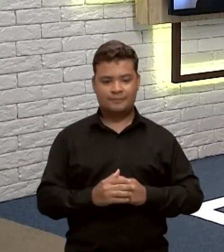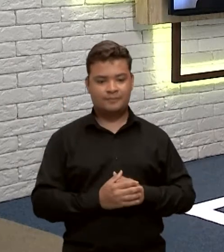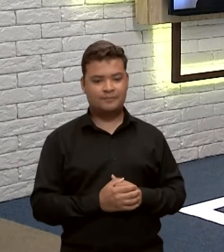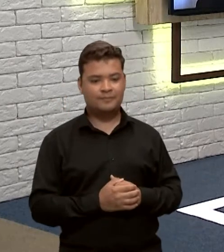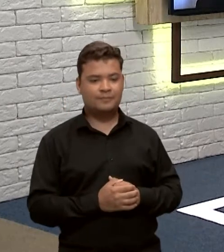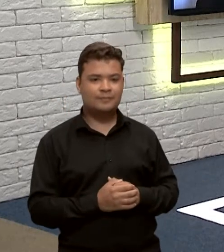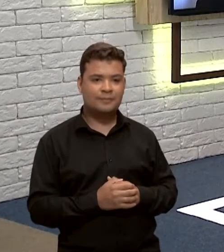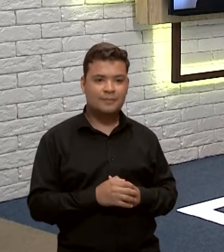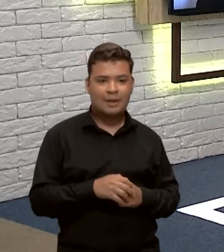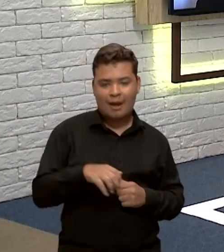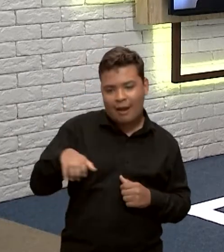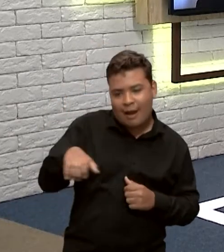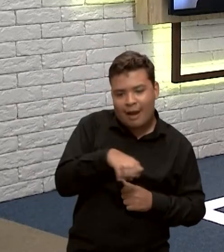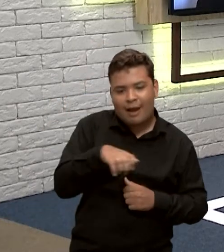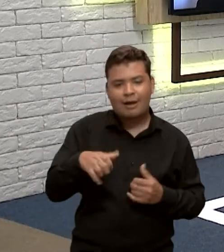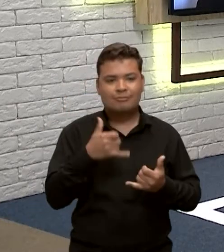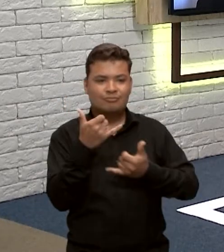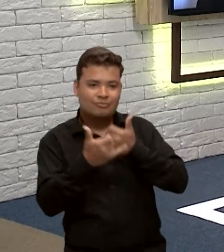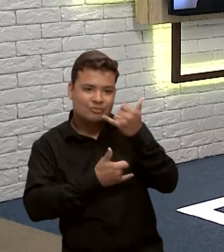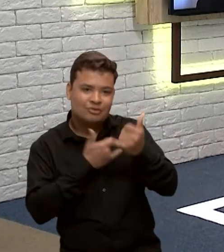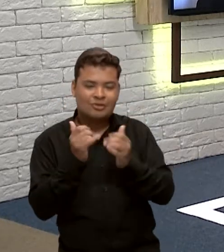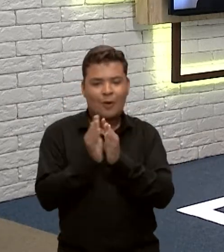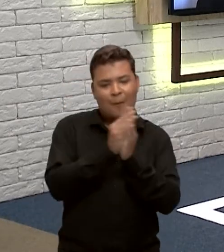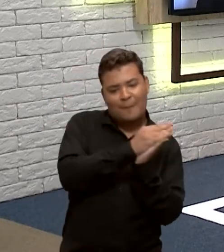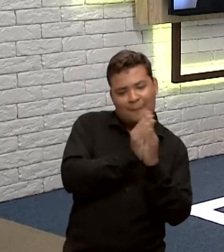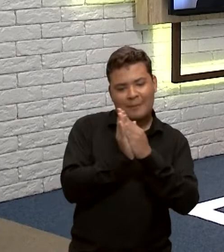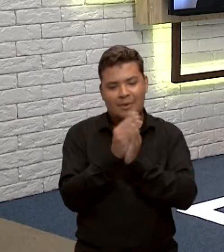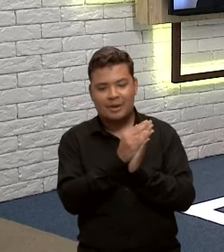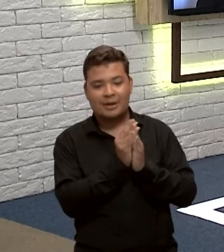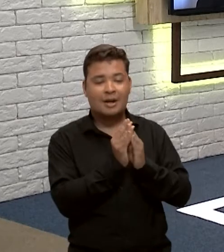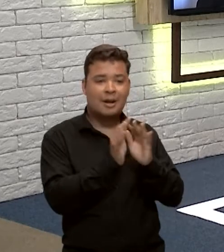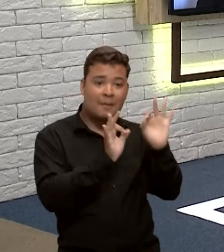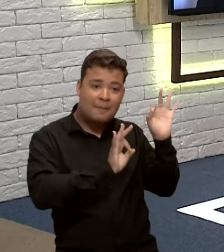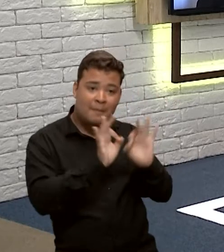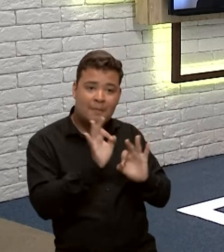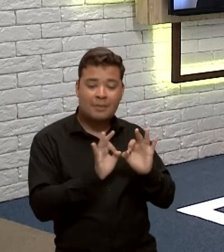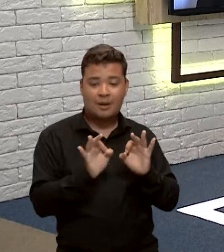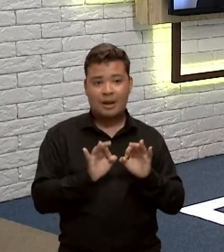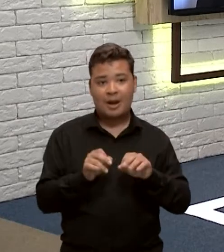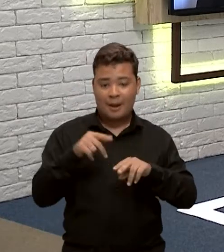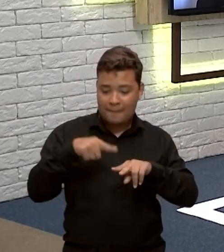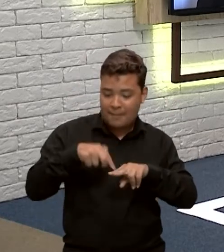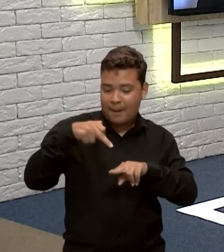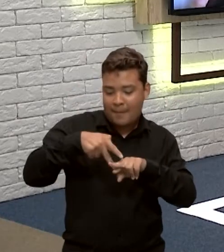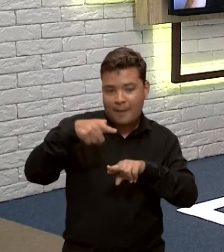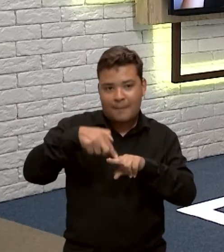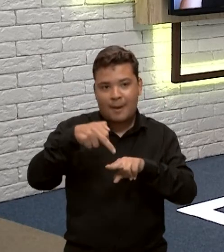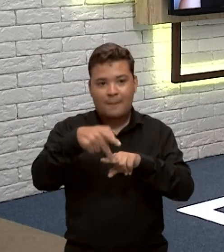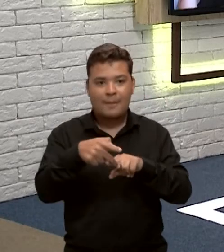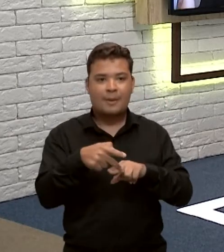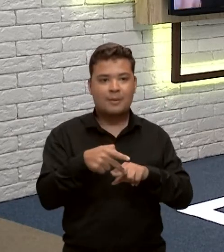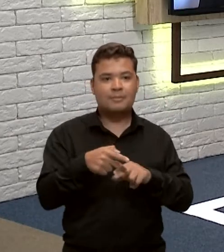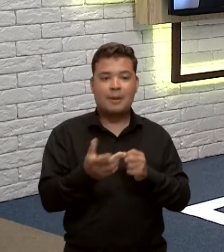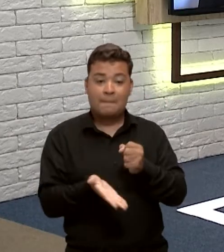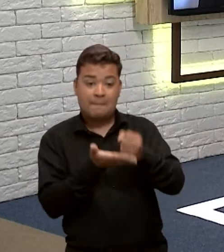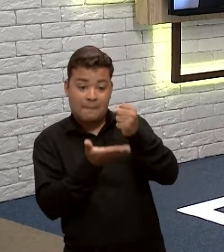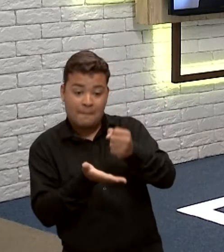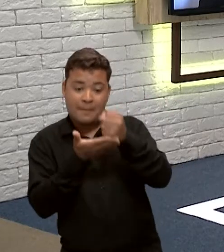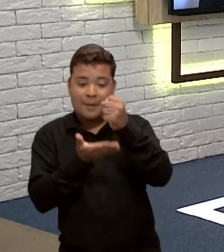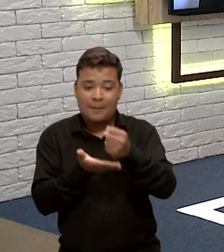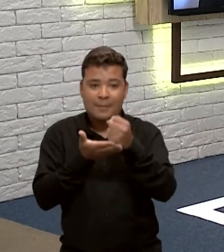Carrinho, jogos, bonecas, montar um jogo de armar, amarelinhas, petecas e uma corda de